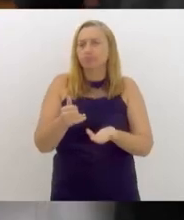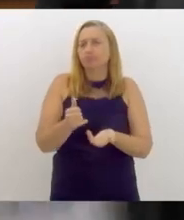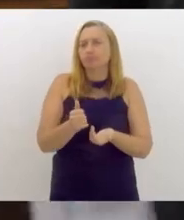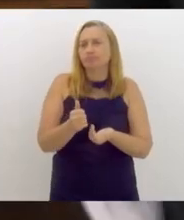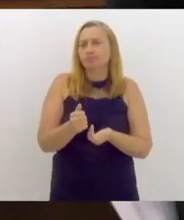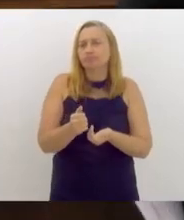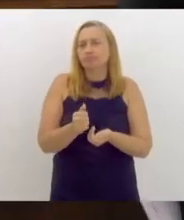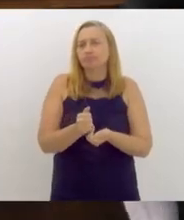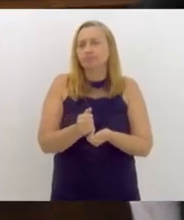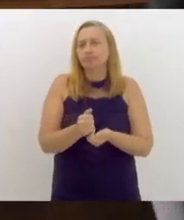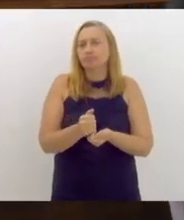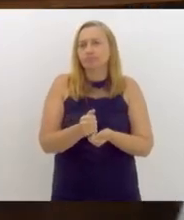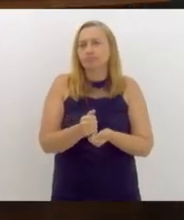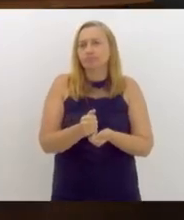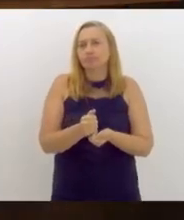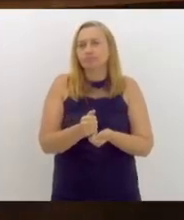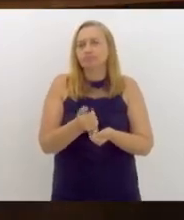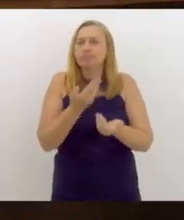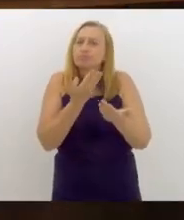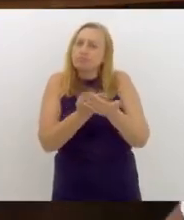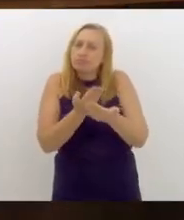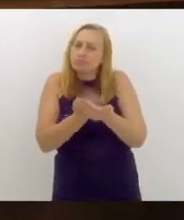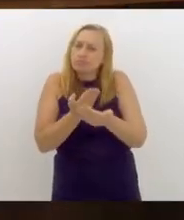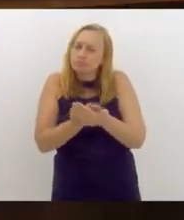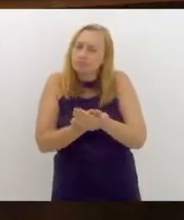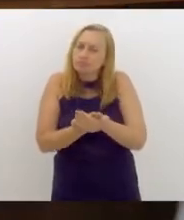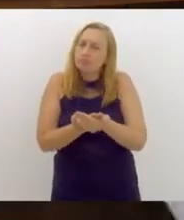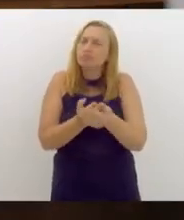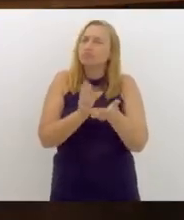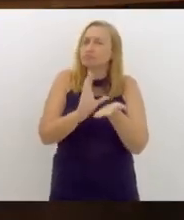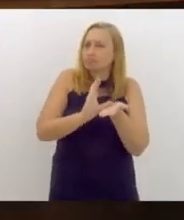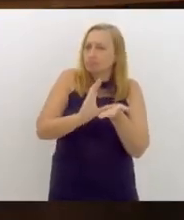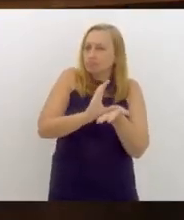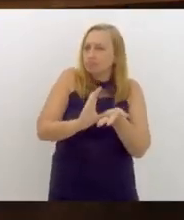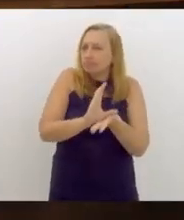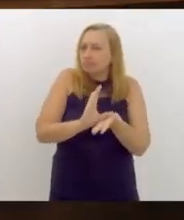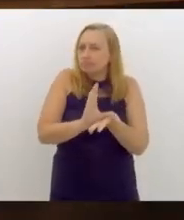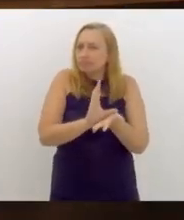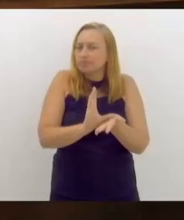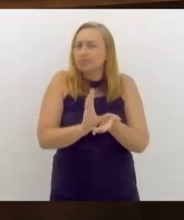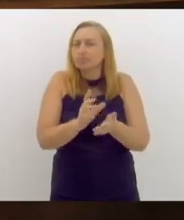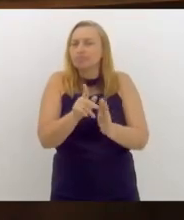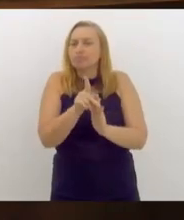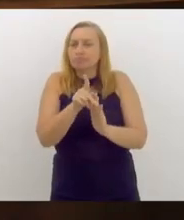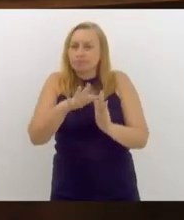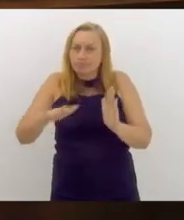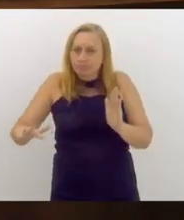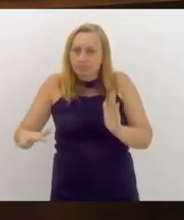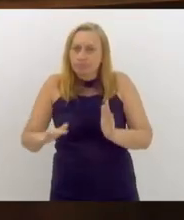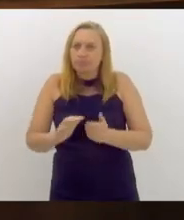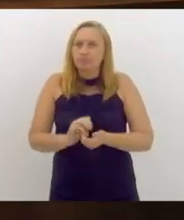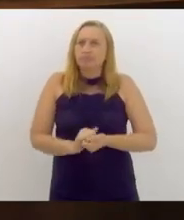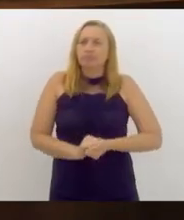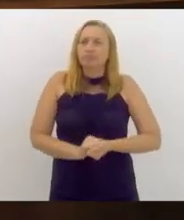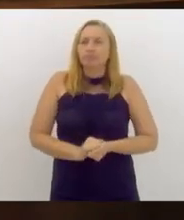de notáveis, de estudiosos e até de conselhos, que trate de protocolos, que trate